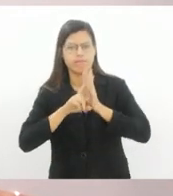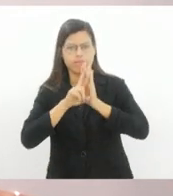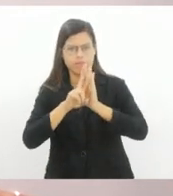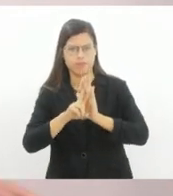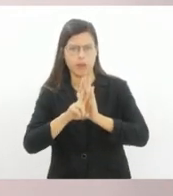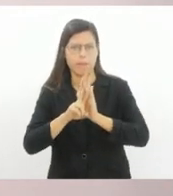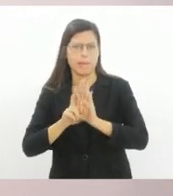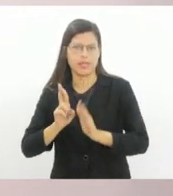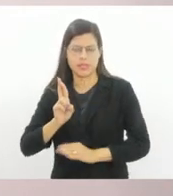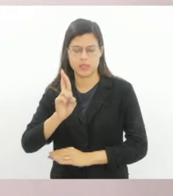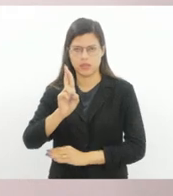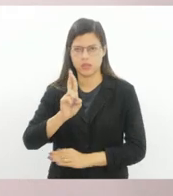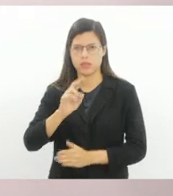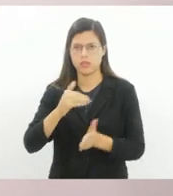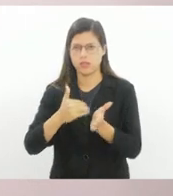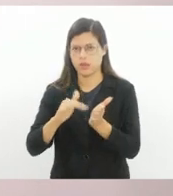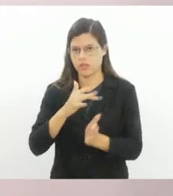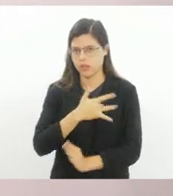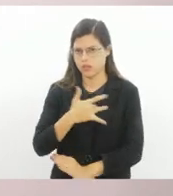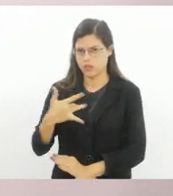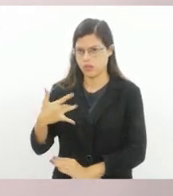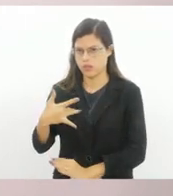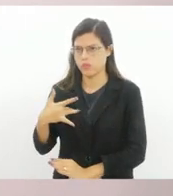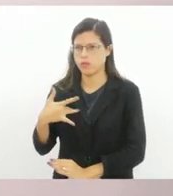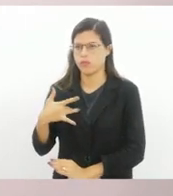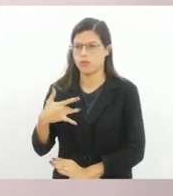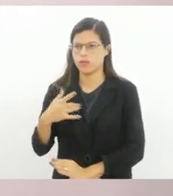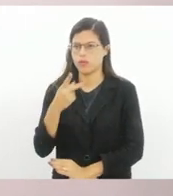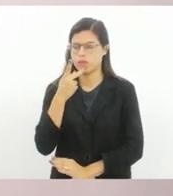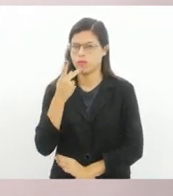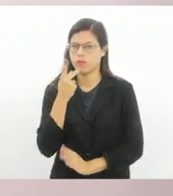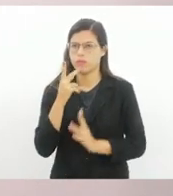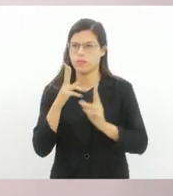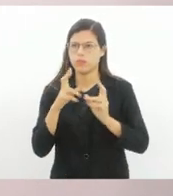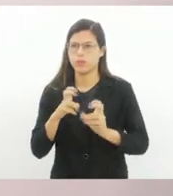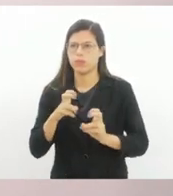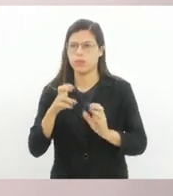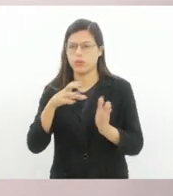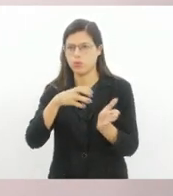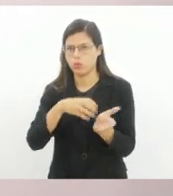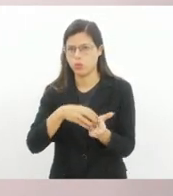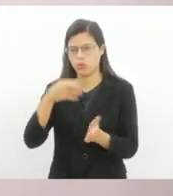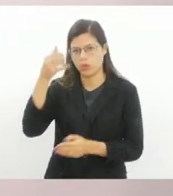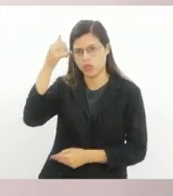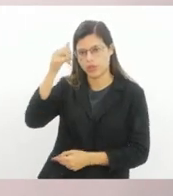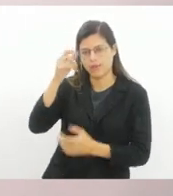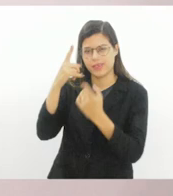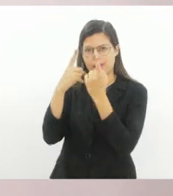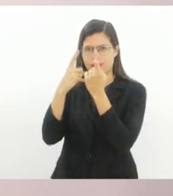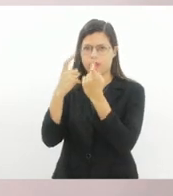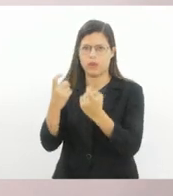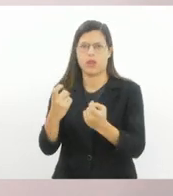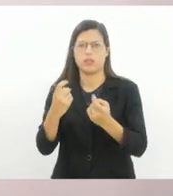e falar também enquanto Núcleo Estadual de Prevenção às Violências,